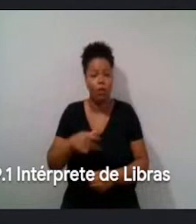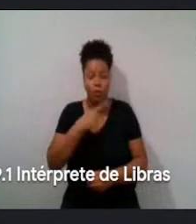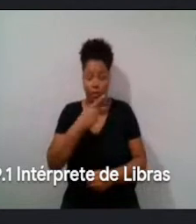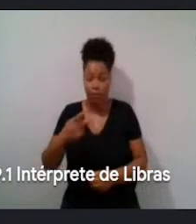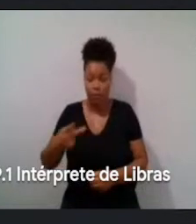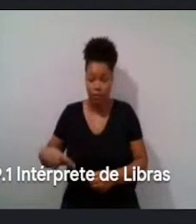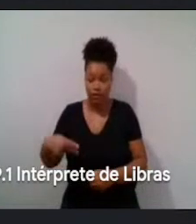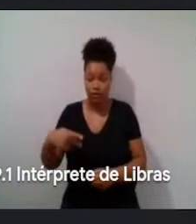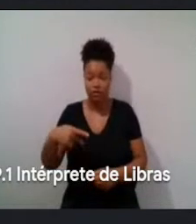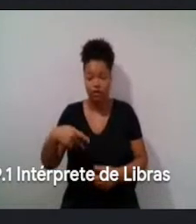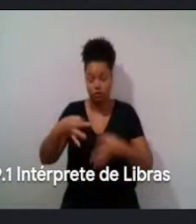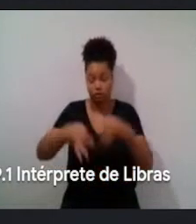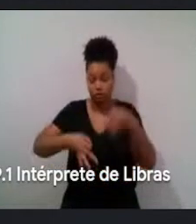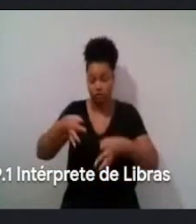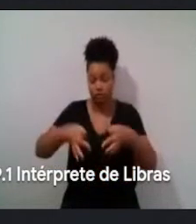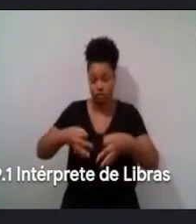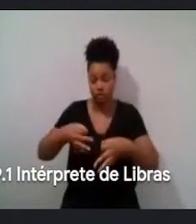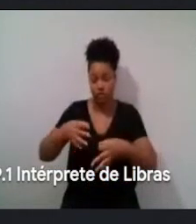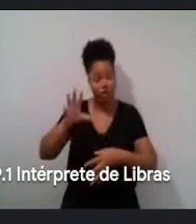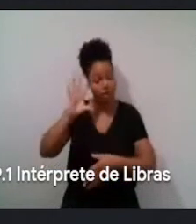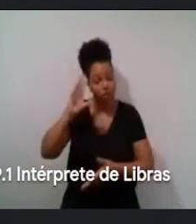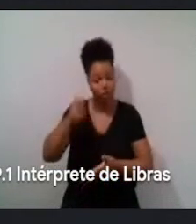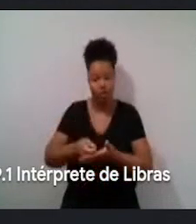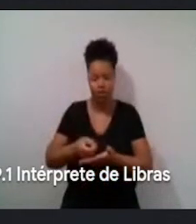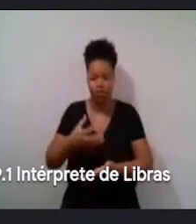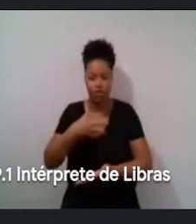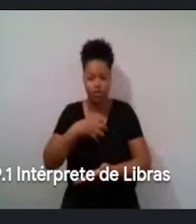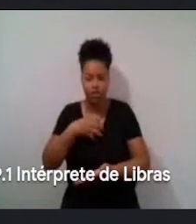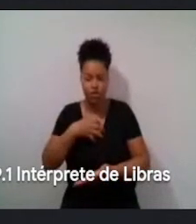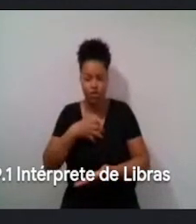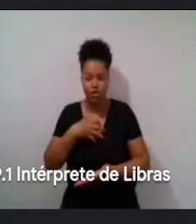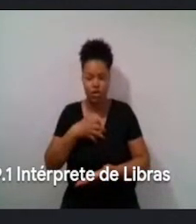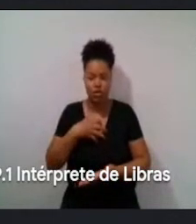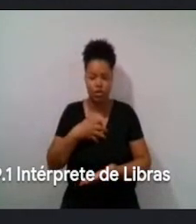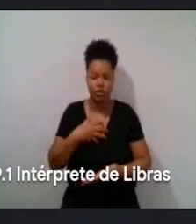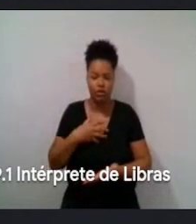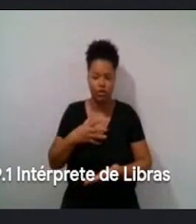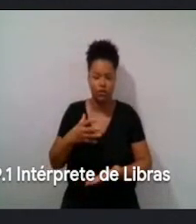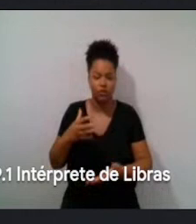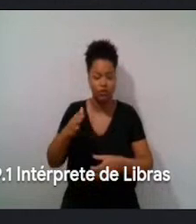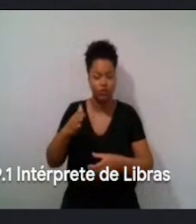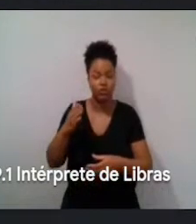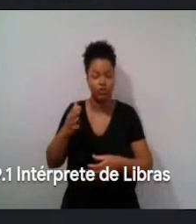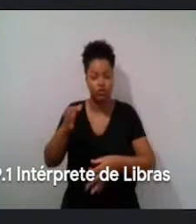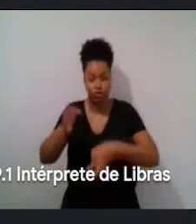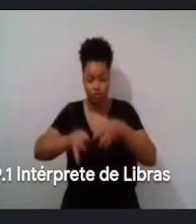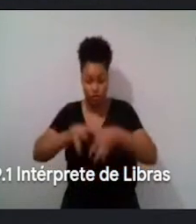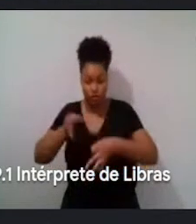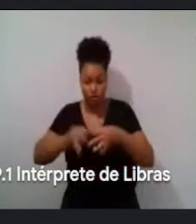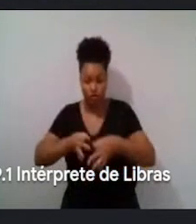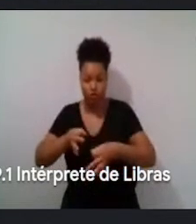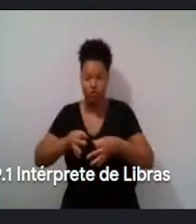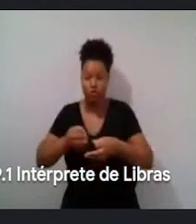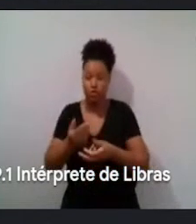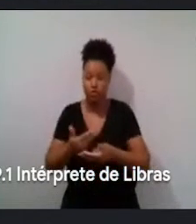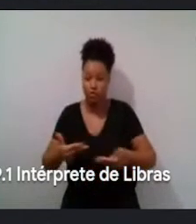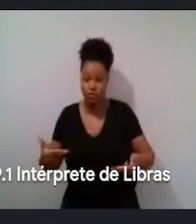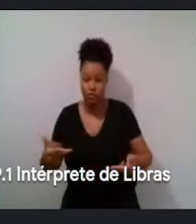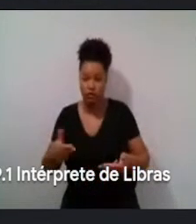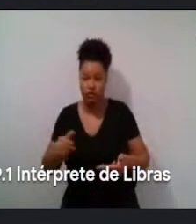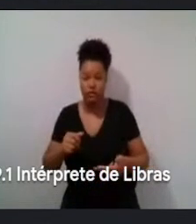decidir a forma de realização das sessões de julgamentos vírgula, se por meio